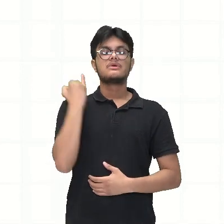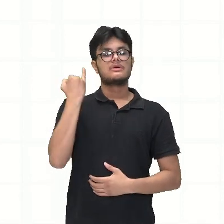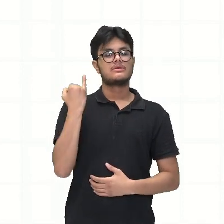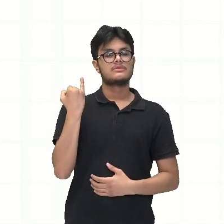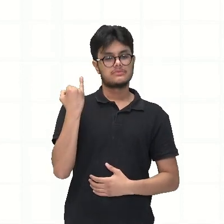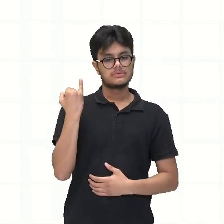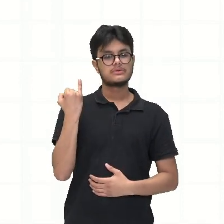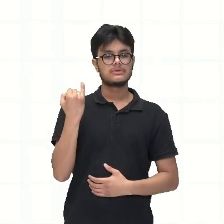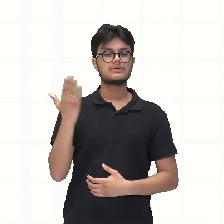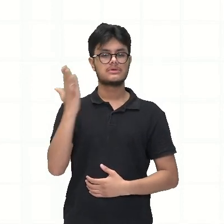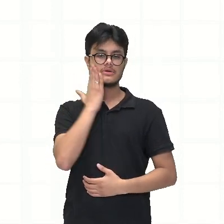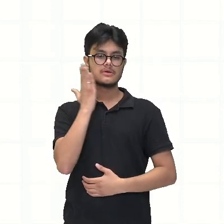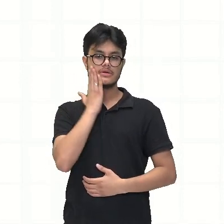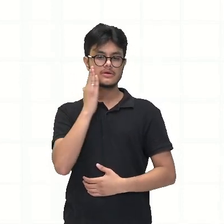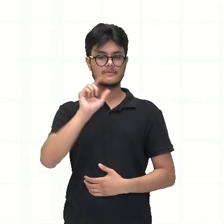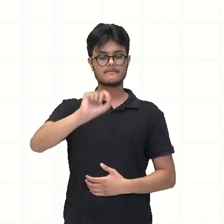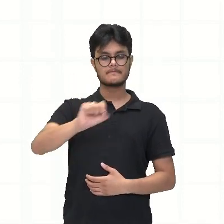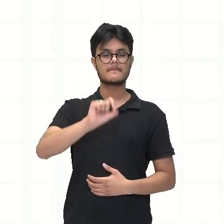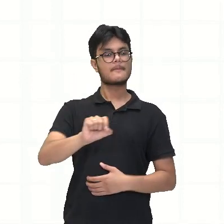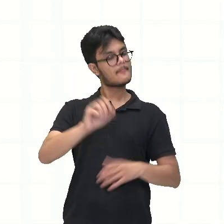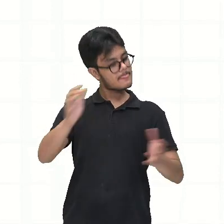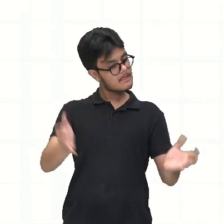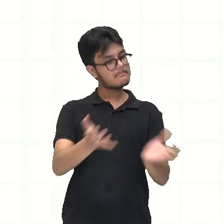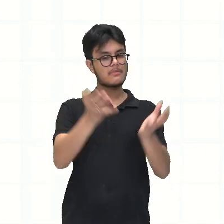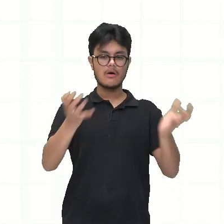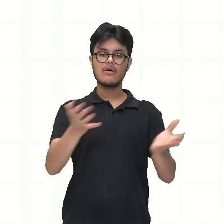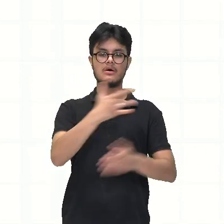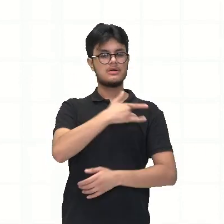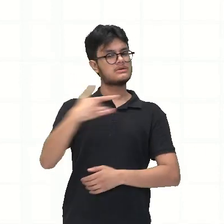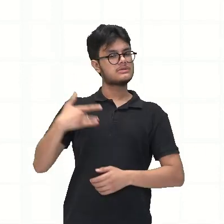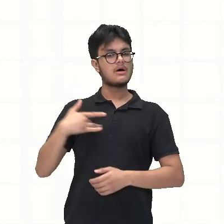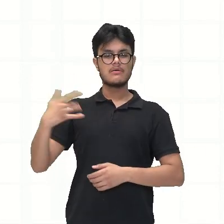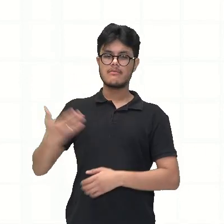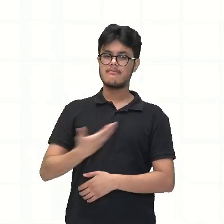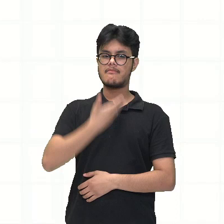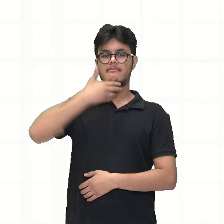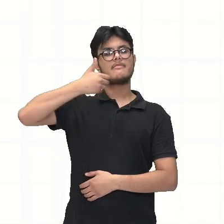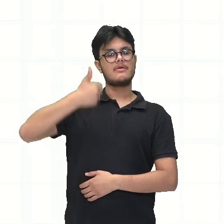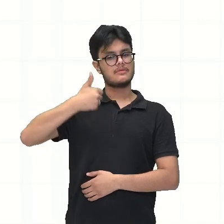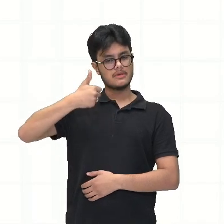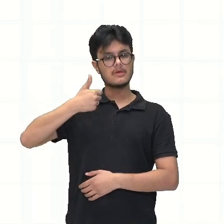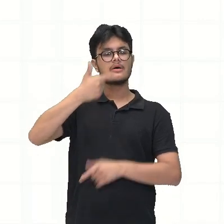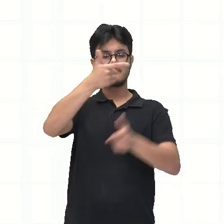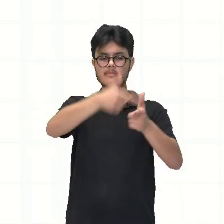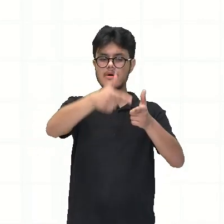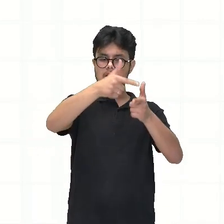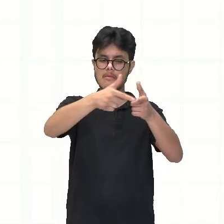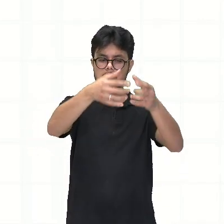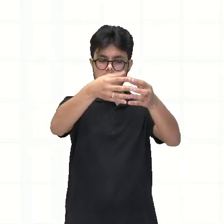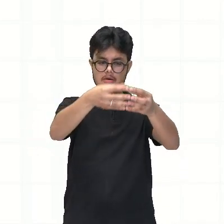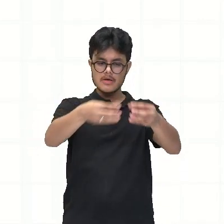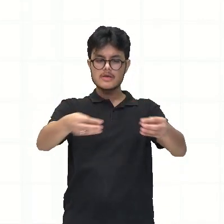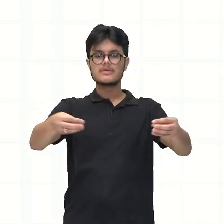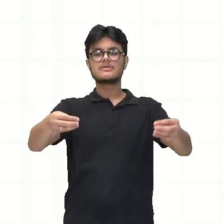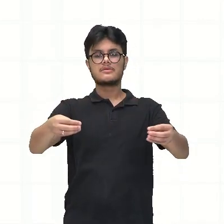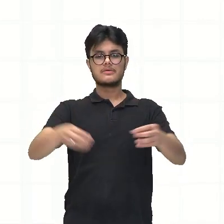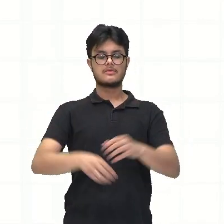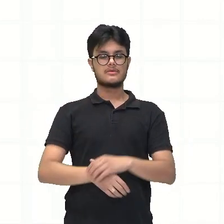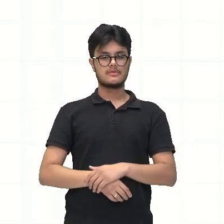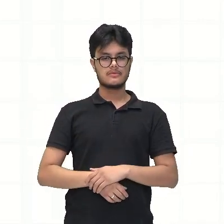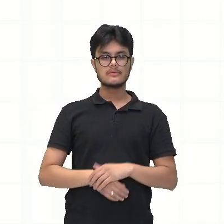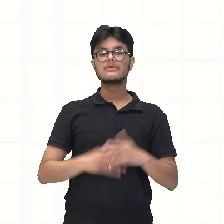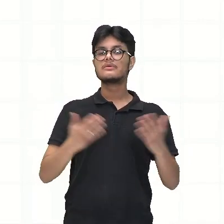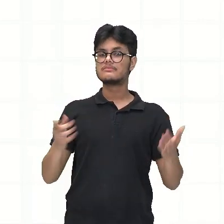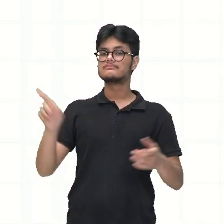a importância de se engajar em ações para solucioná-los, né? Então,